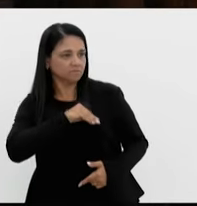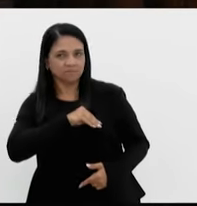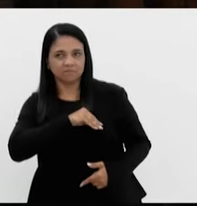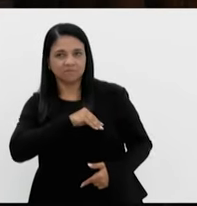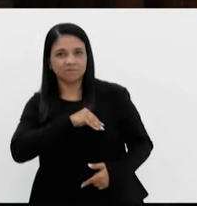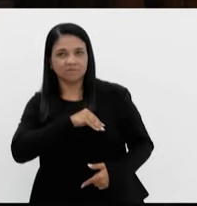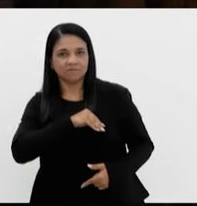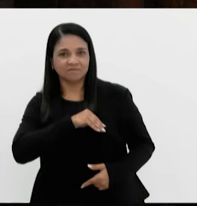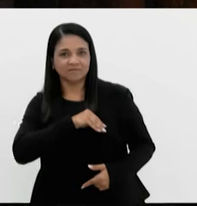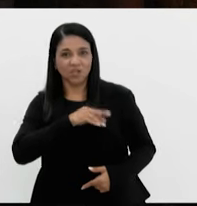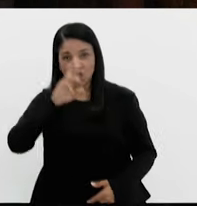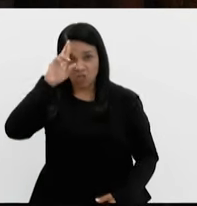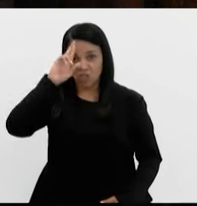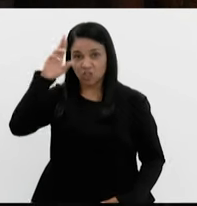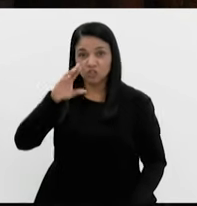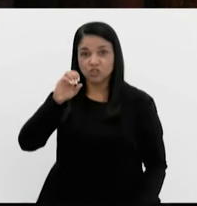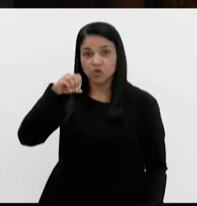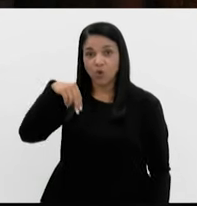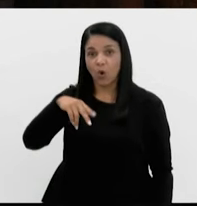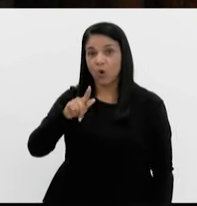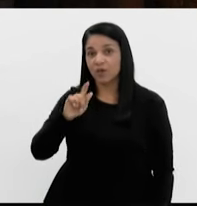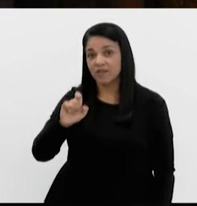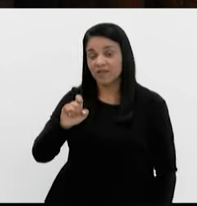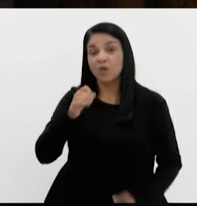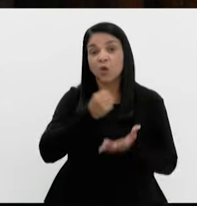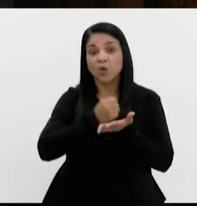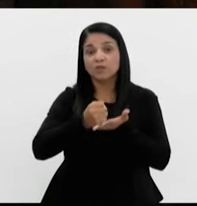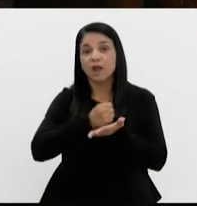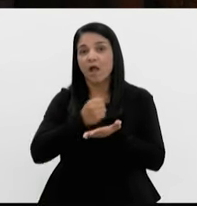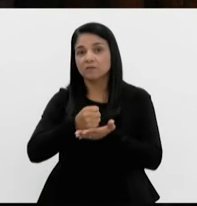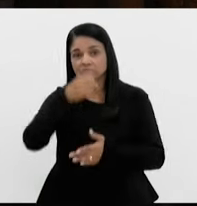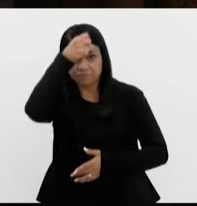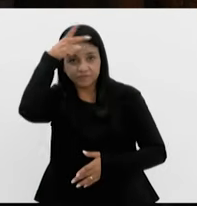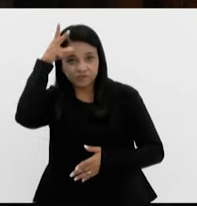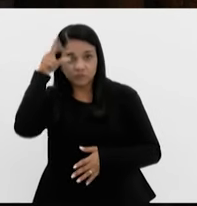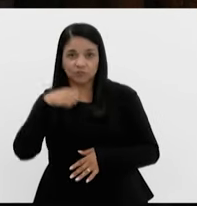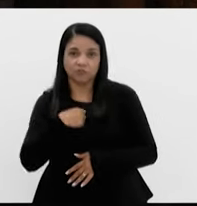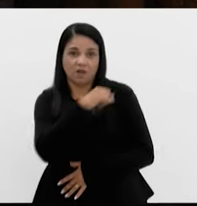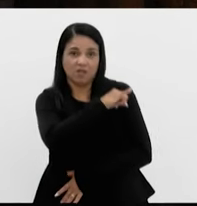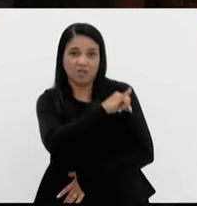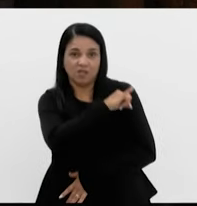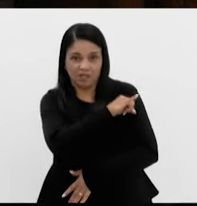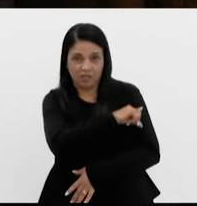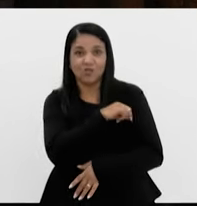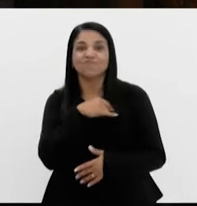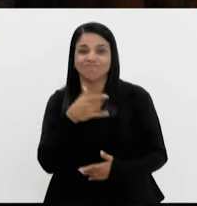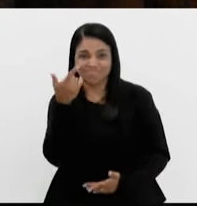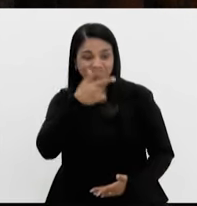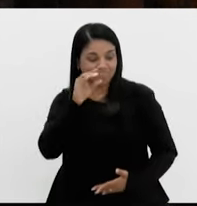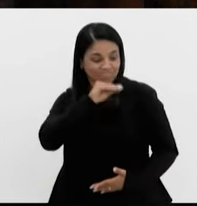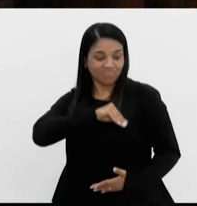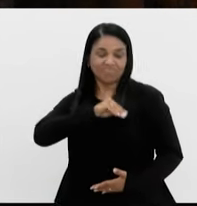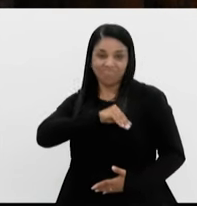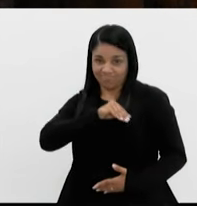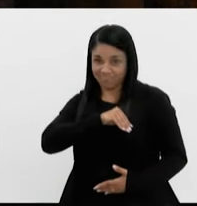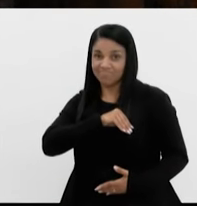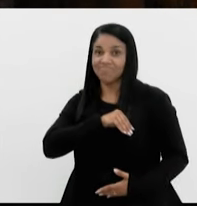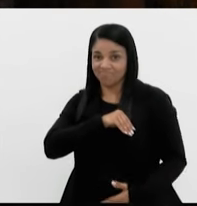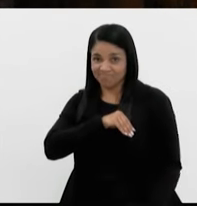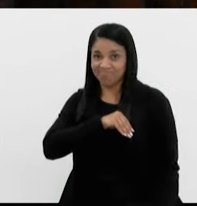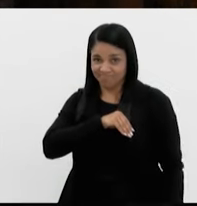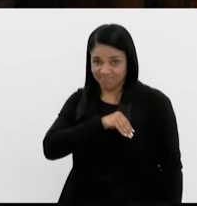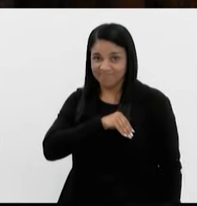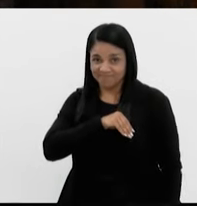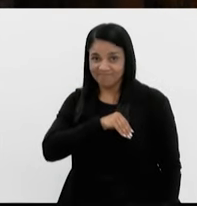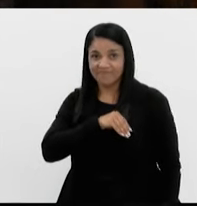dono de on que tem contrato com a Prefeitura do Rio de Janeiro botou um dinheirinho nessa campanha derrotada dele Aliás não foi só